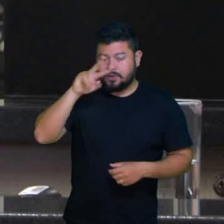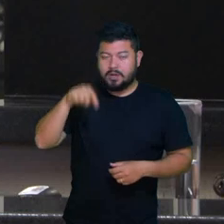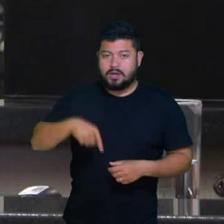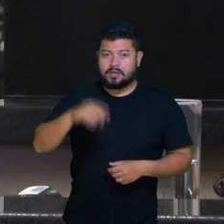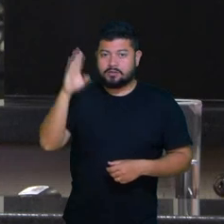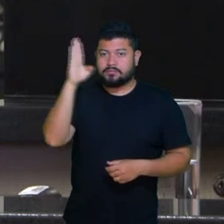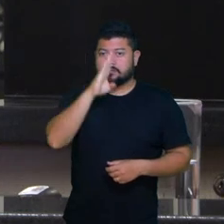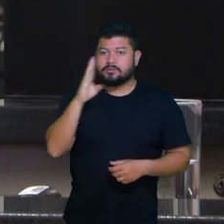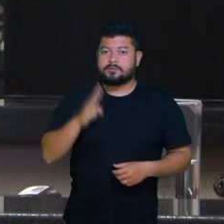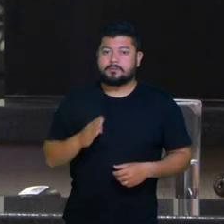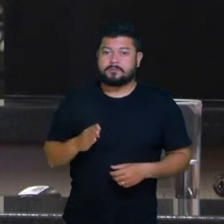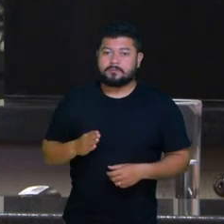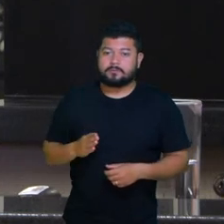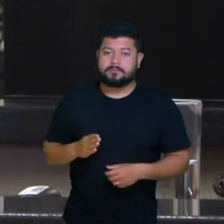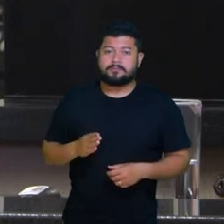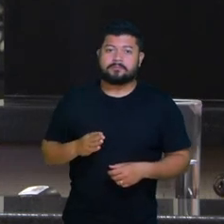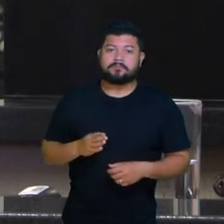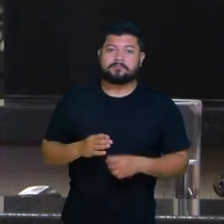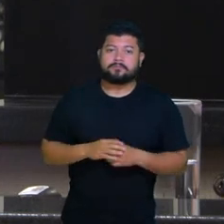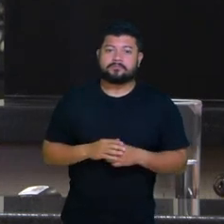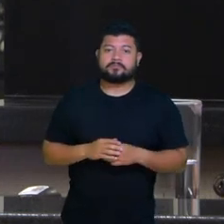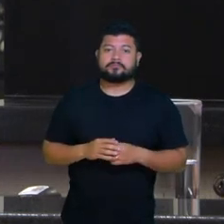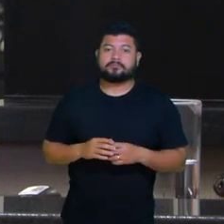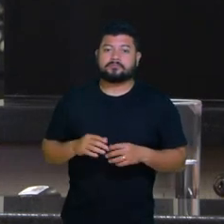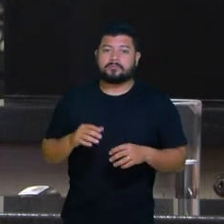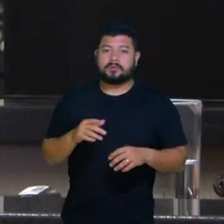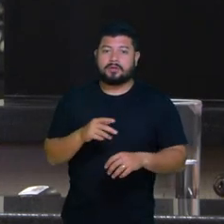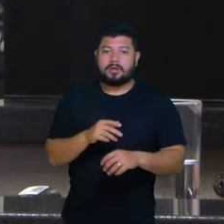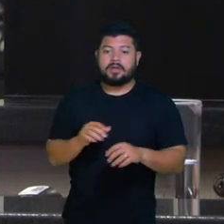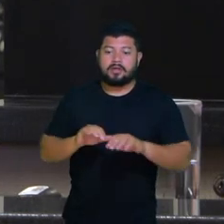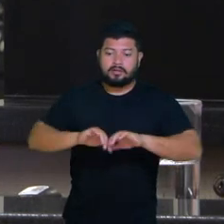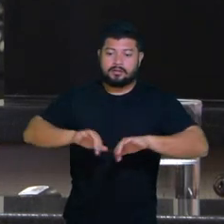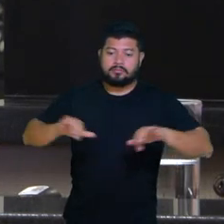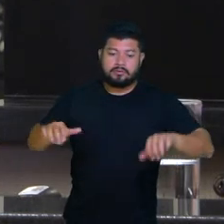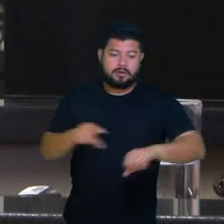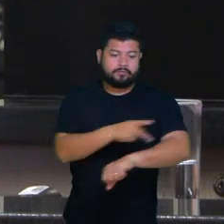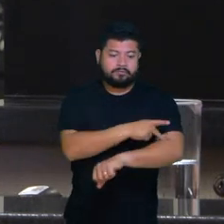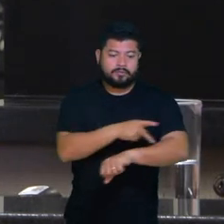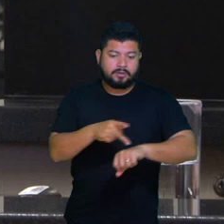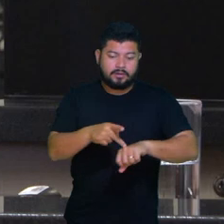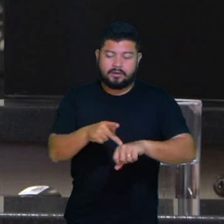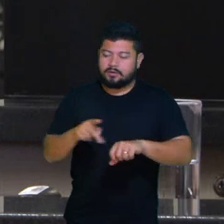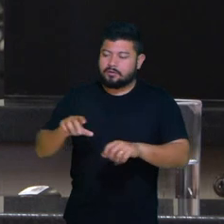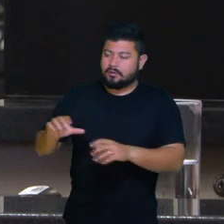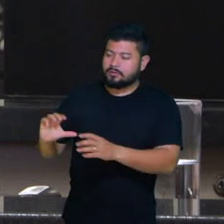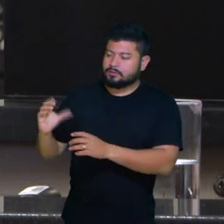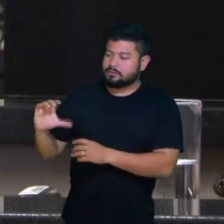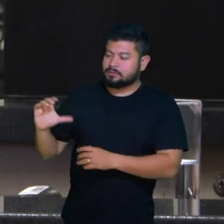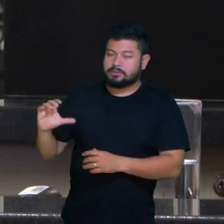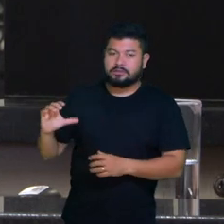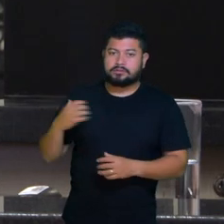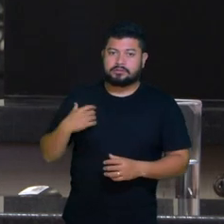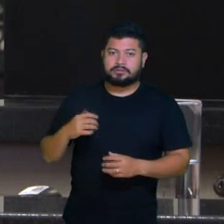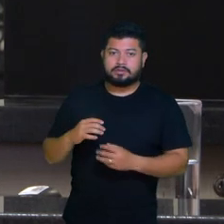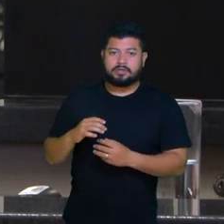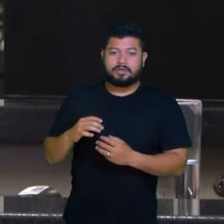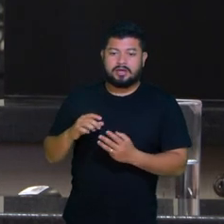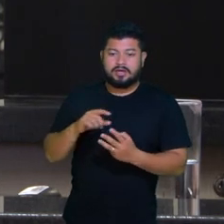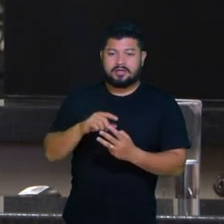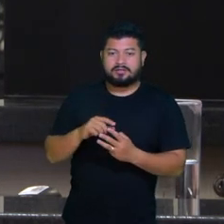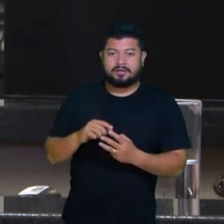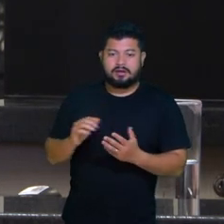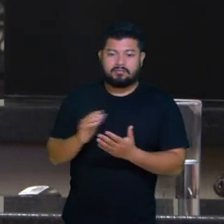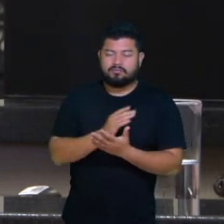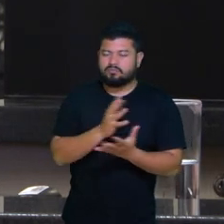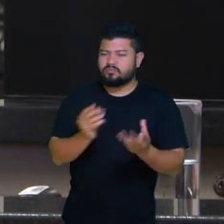né que se parava a formação pedagógica da formação científica né conhecido como 3+ 1 tá